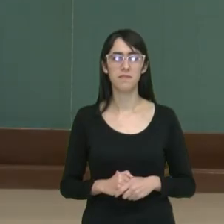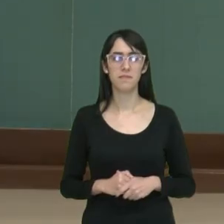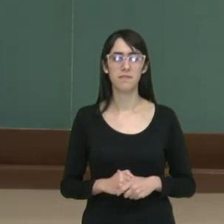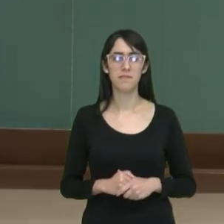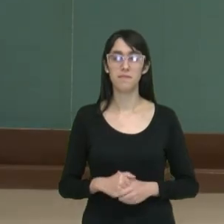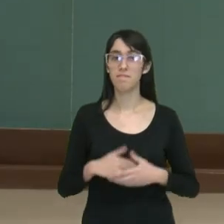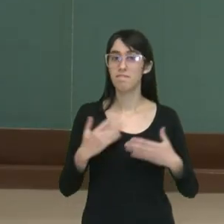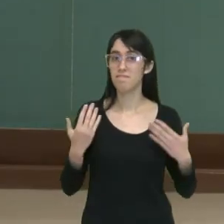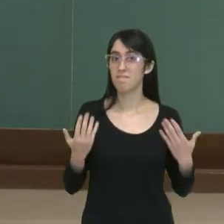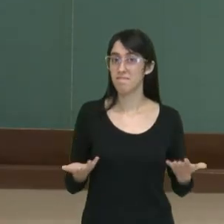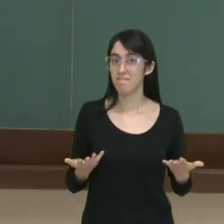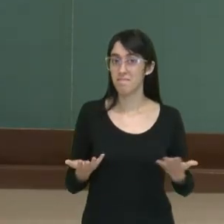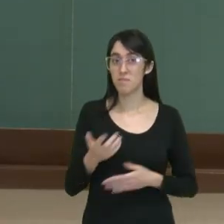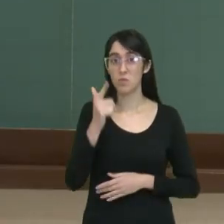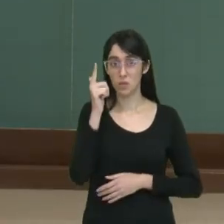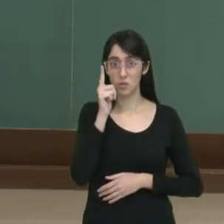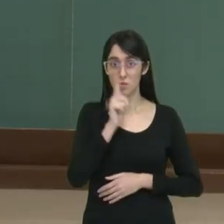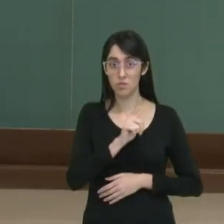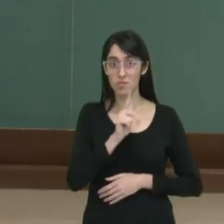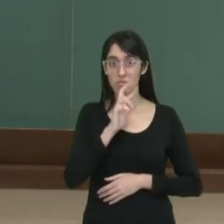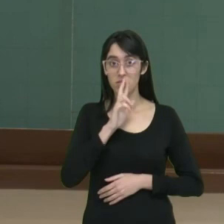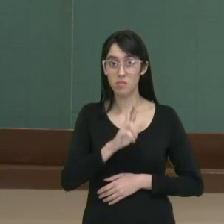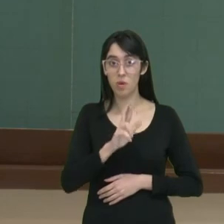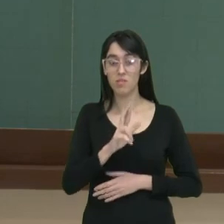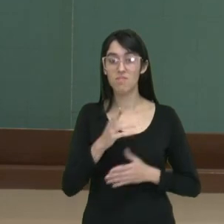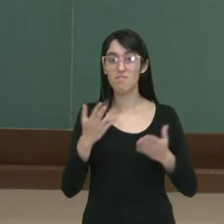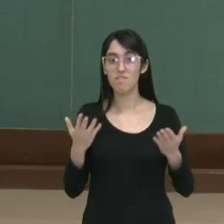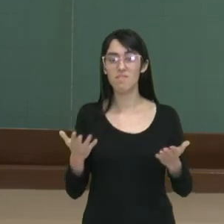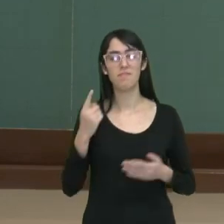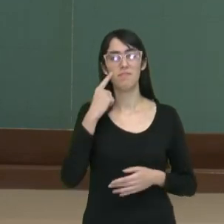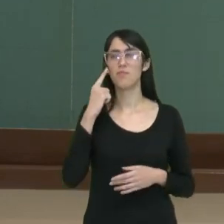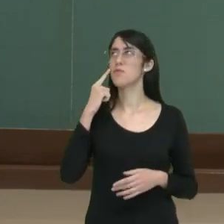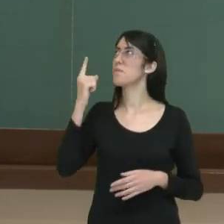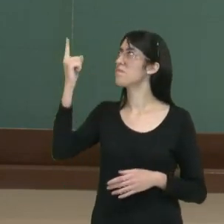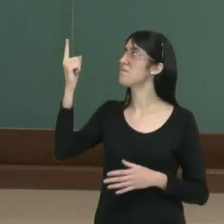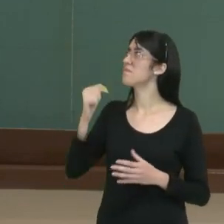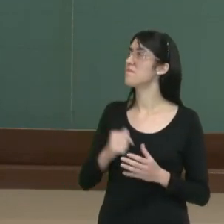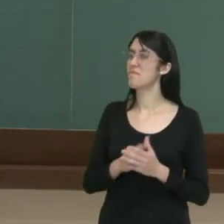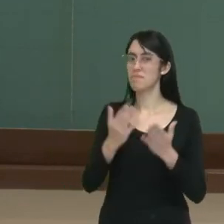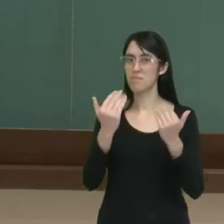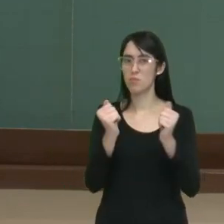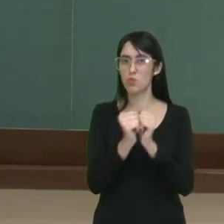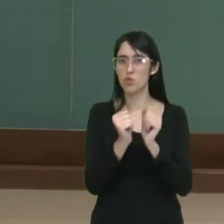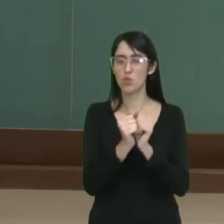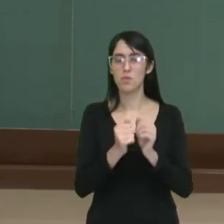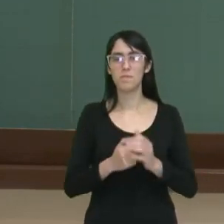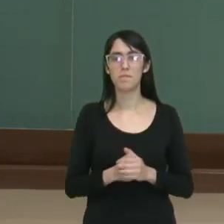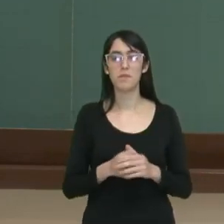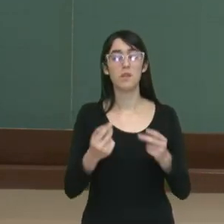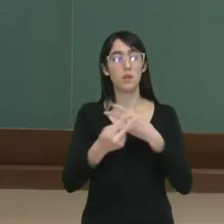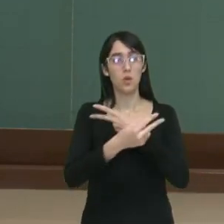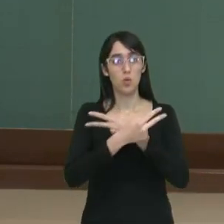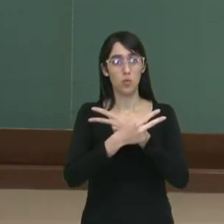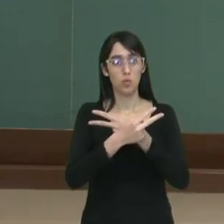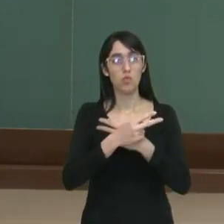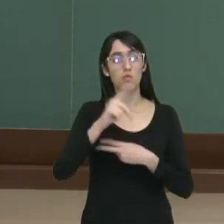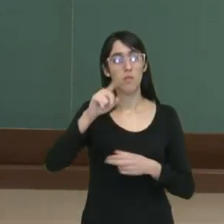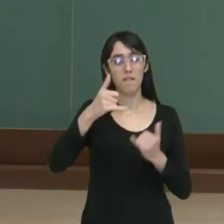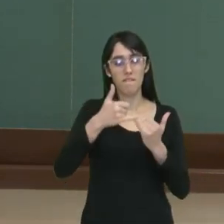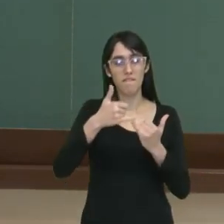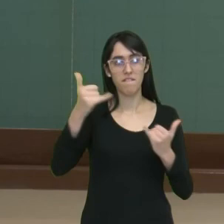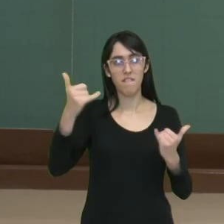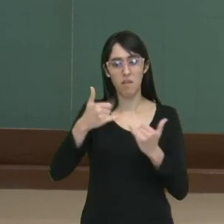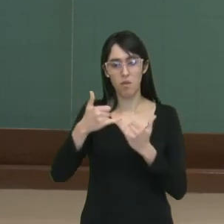E aí, alunos, conseguiram encontrar a resposta? Vamos lá, vamos juntos. Então, os cromossomos são filamentos